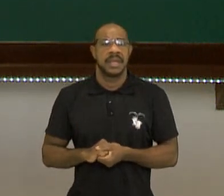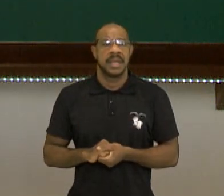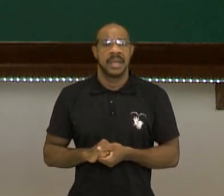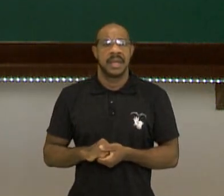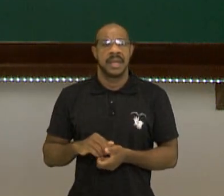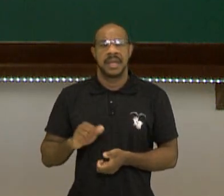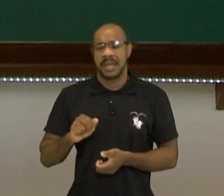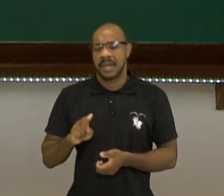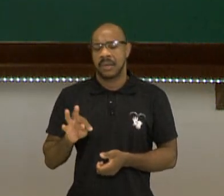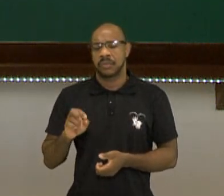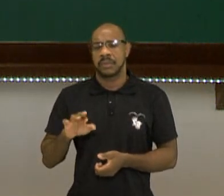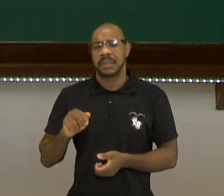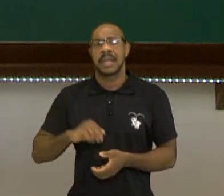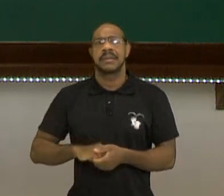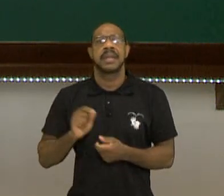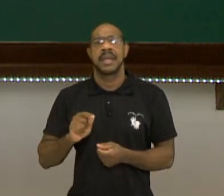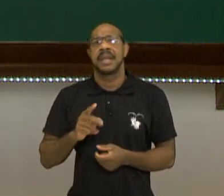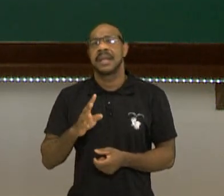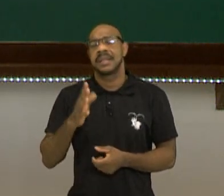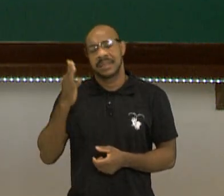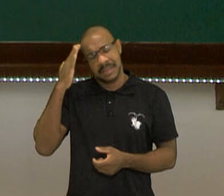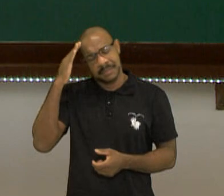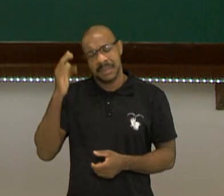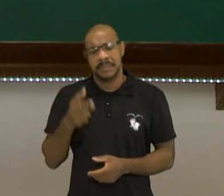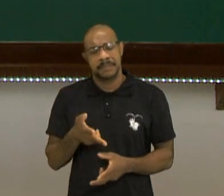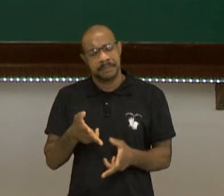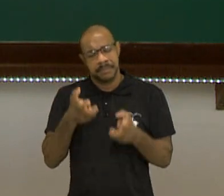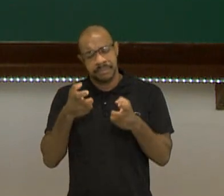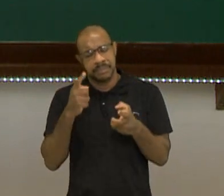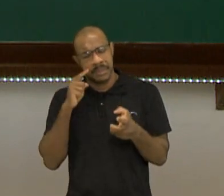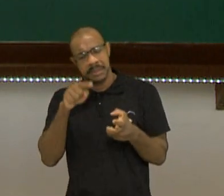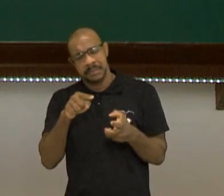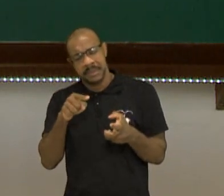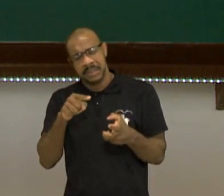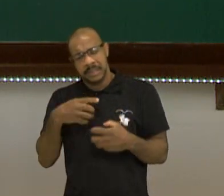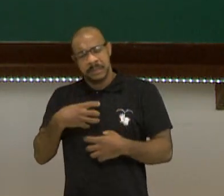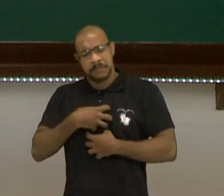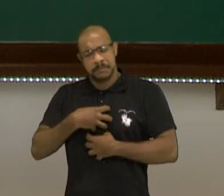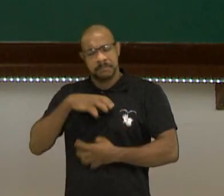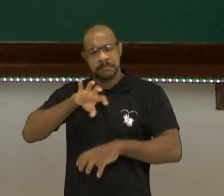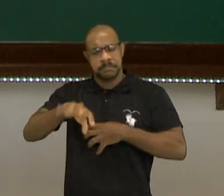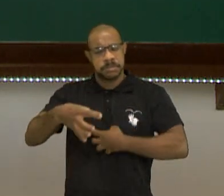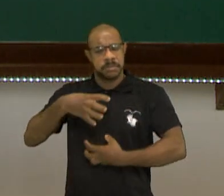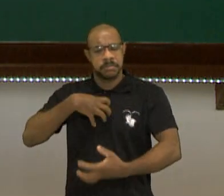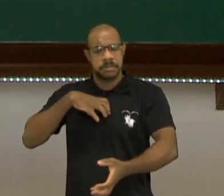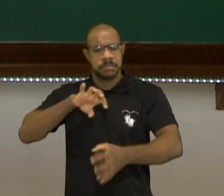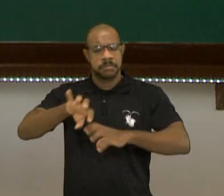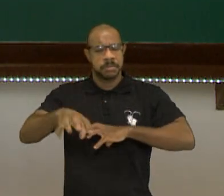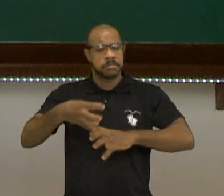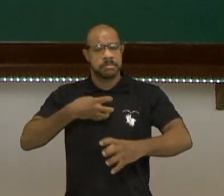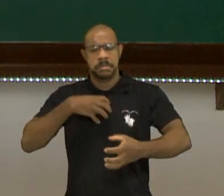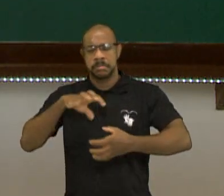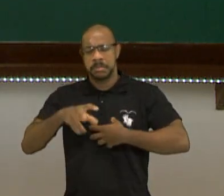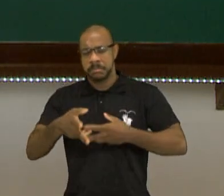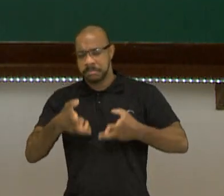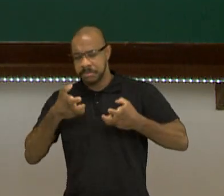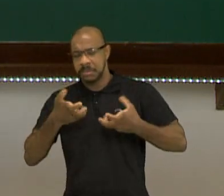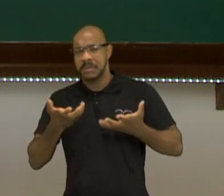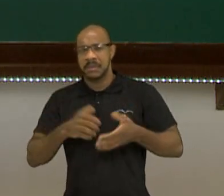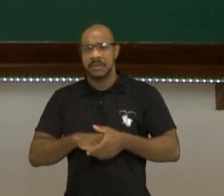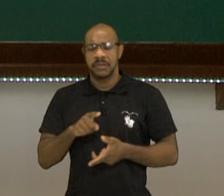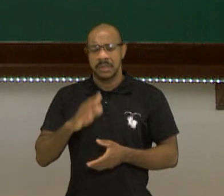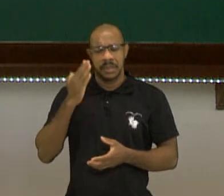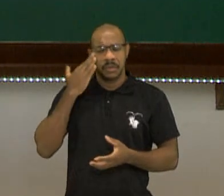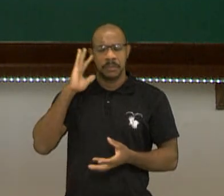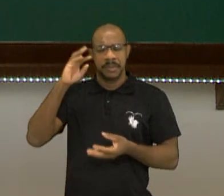se colocar no lugar do outro. É um aspecto antropológico muito interessante, porque a partir do momento que você